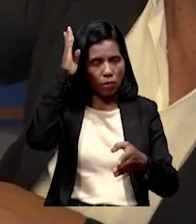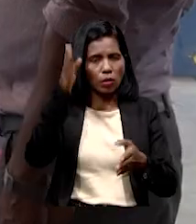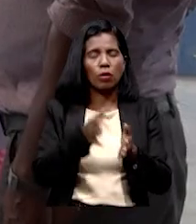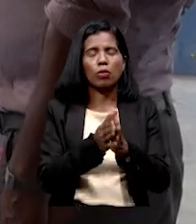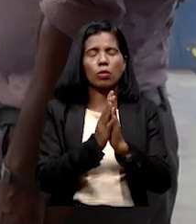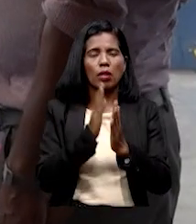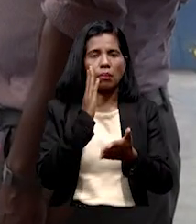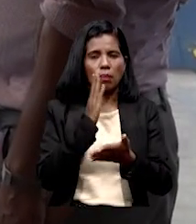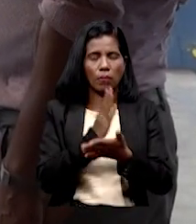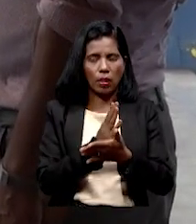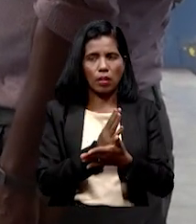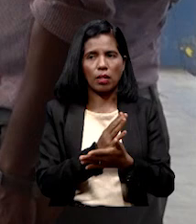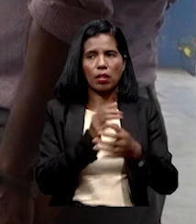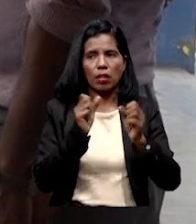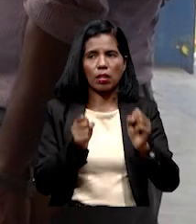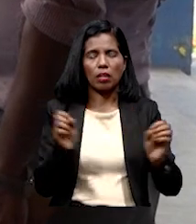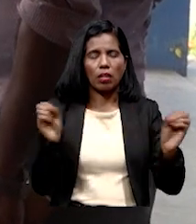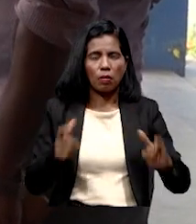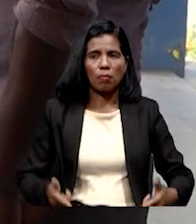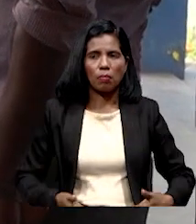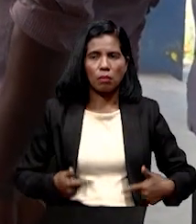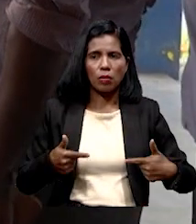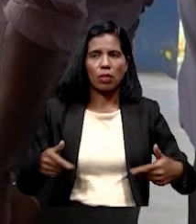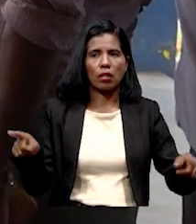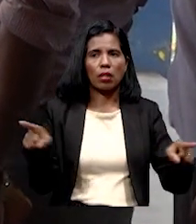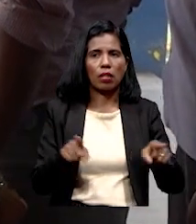demisão estado credical atula moris onatuir